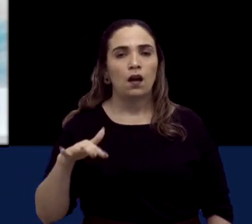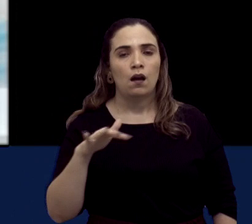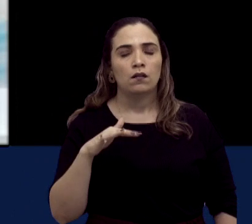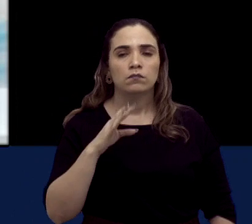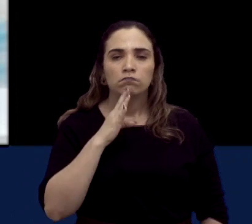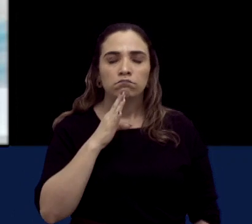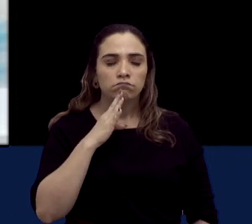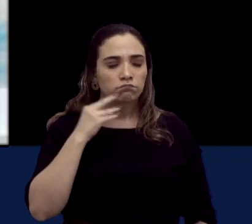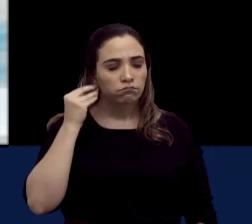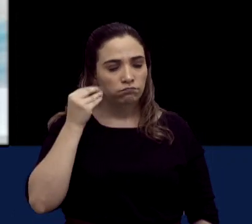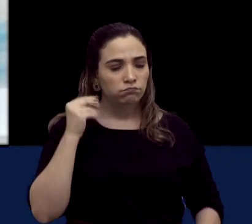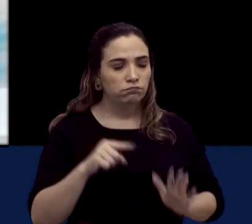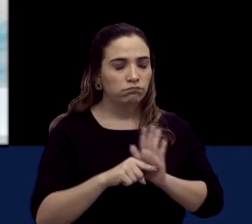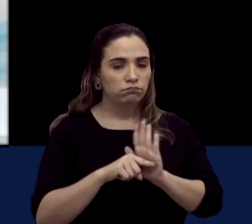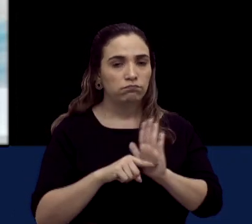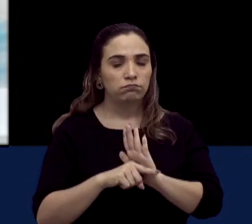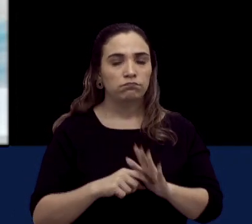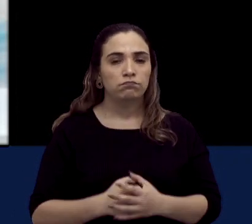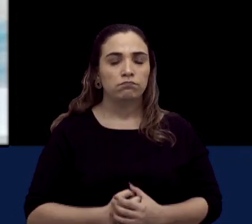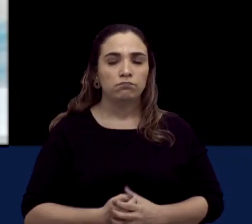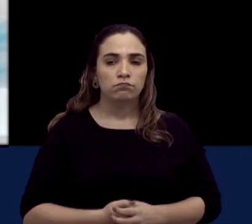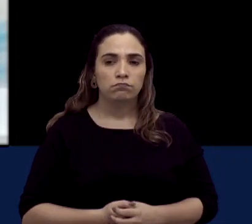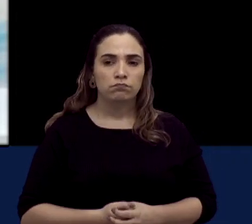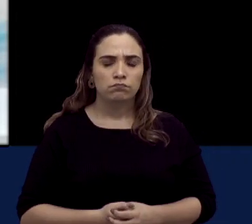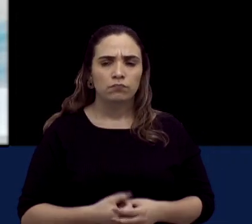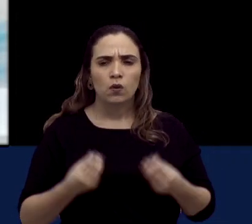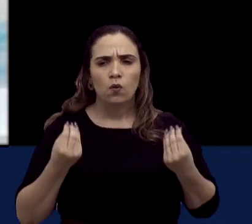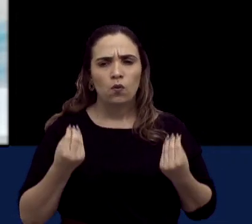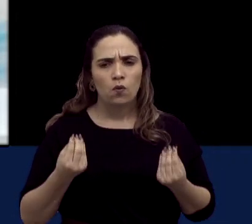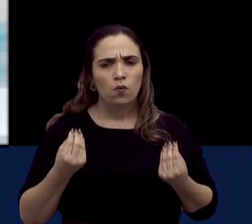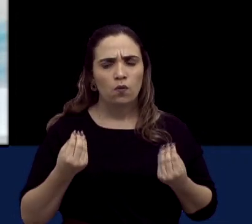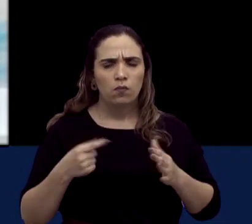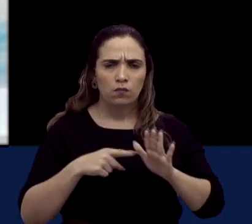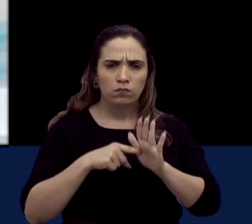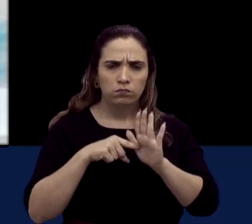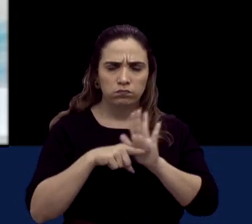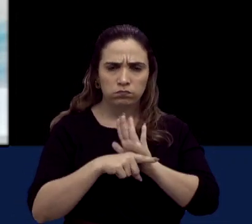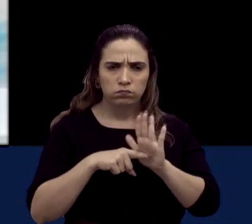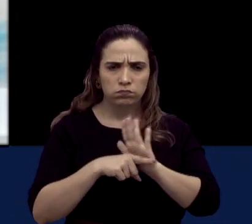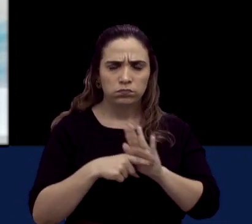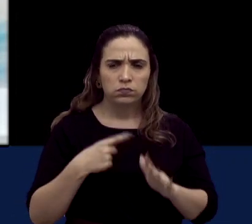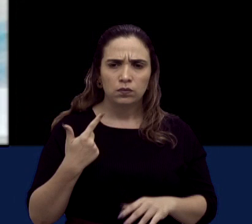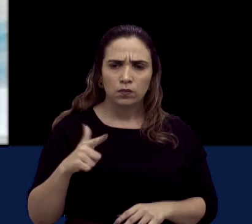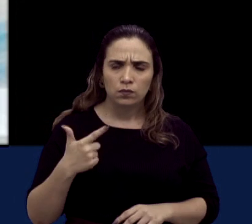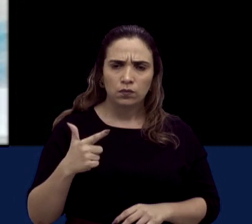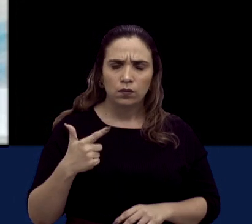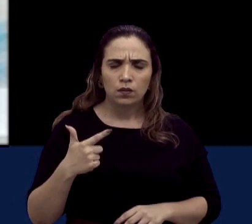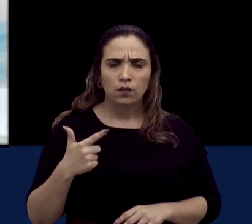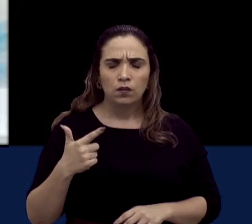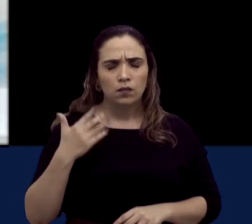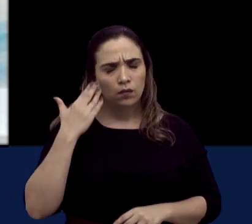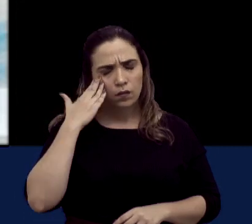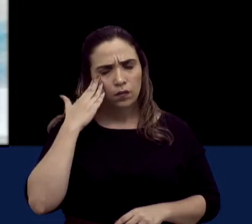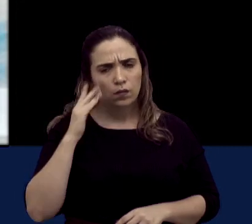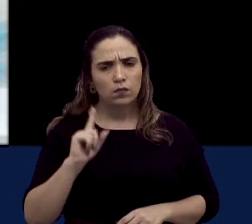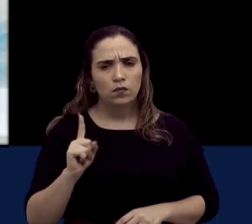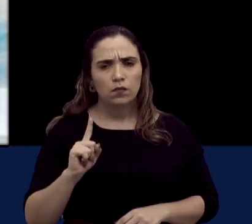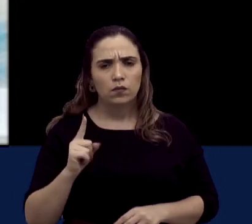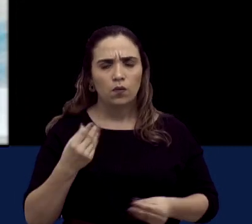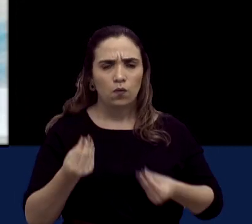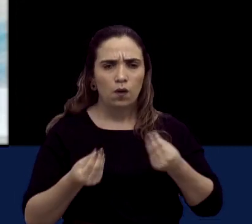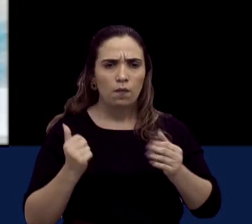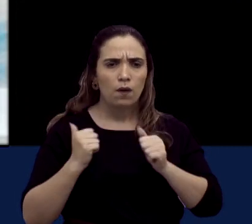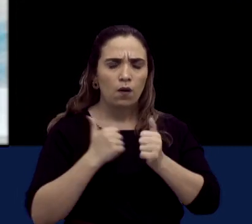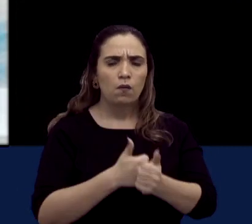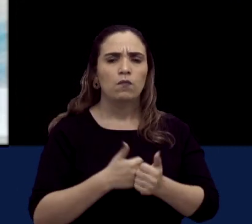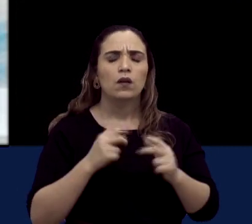área, aí como assim, Mário? Monitora e não acompanha, mas não monitora.